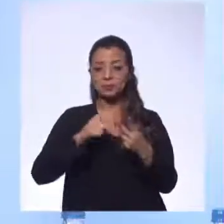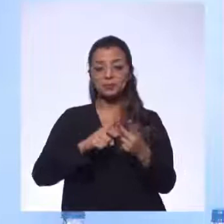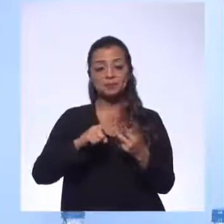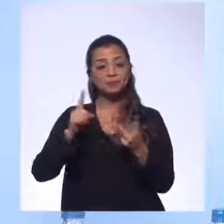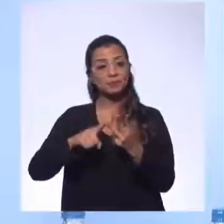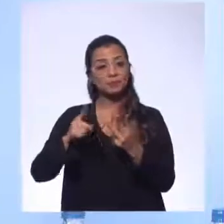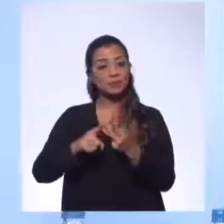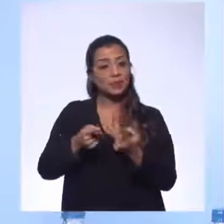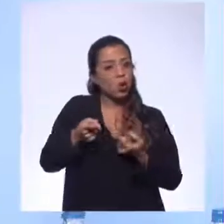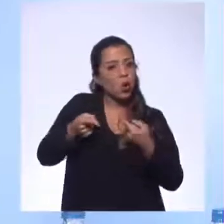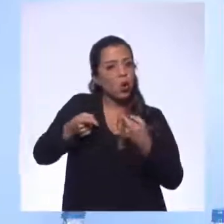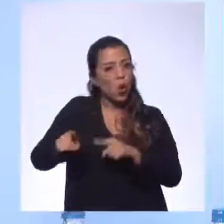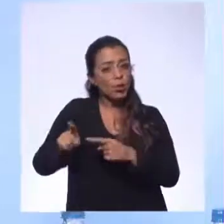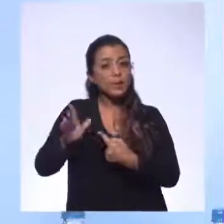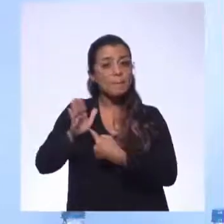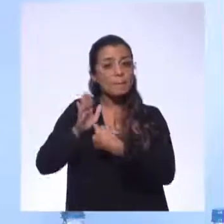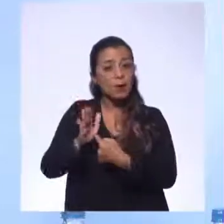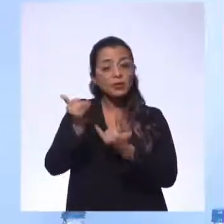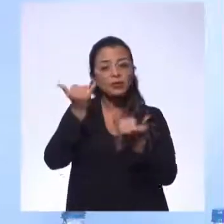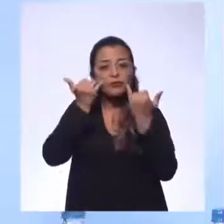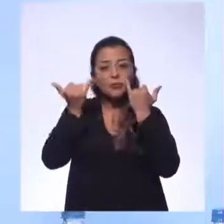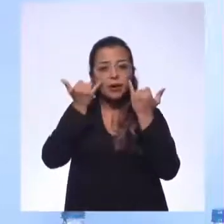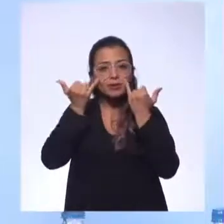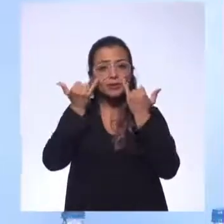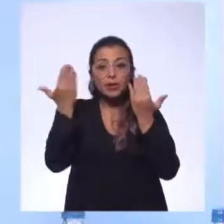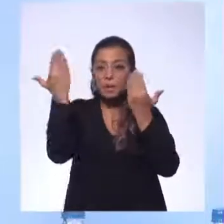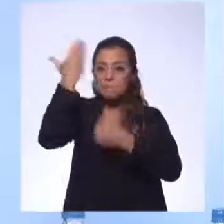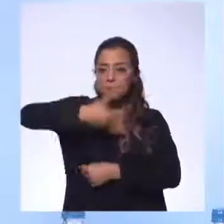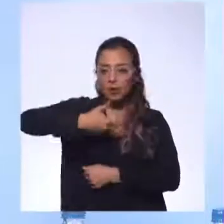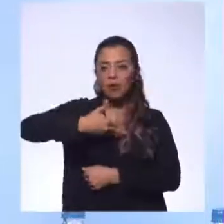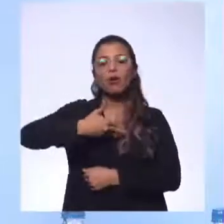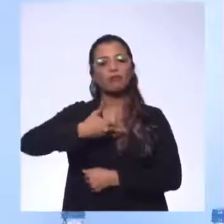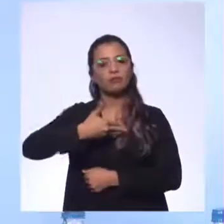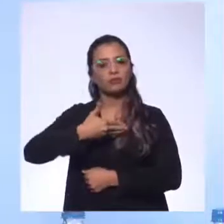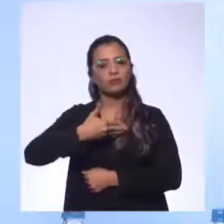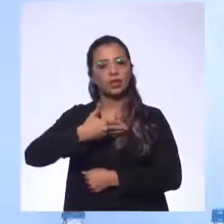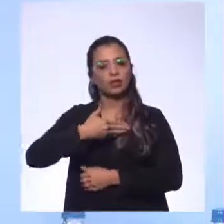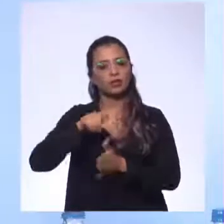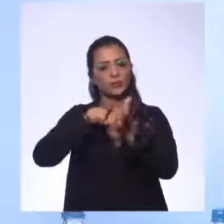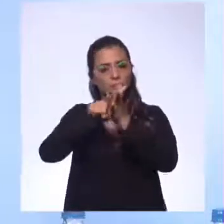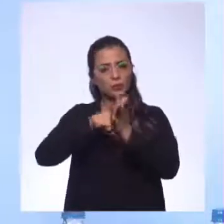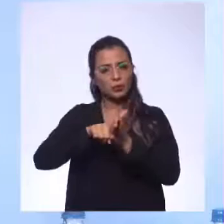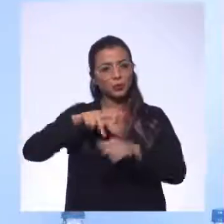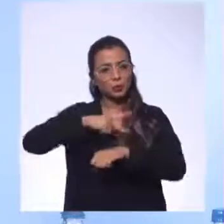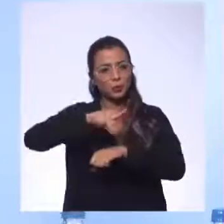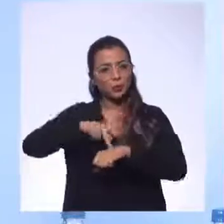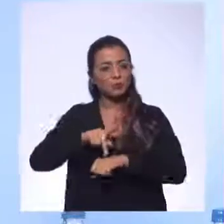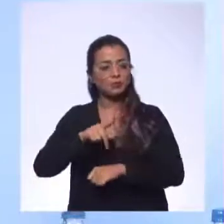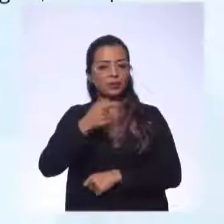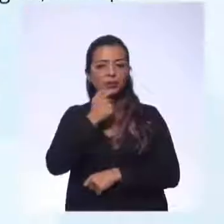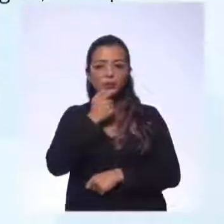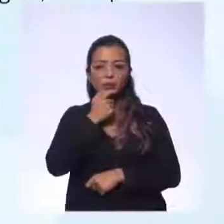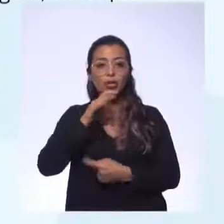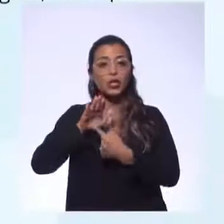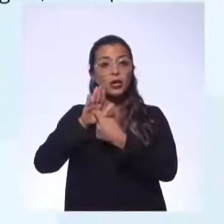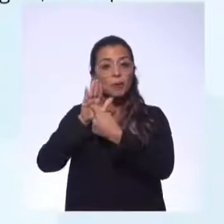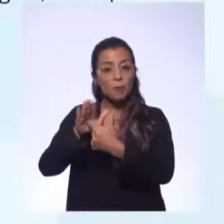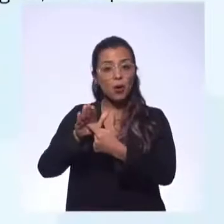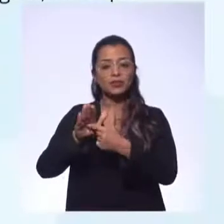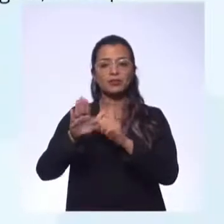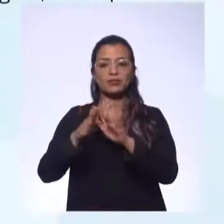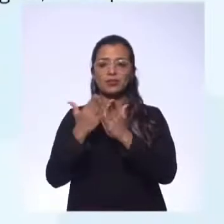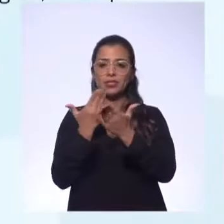não, que inclusive ele traz dados, né? Ele traz dados de estudo divulgado pela London School for Economics, mostrou que alunos da escola